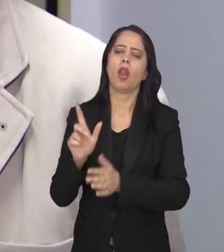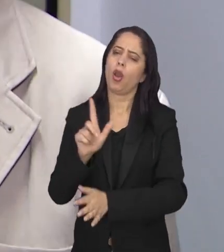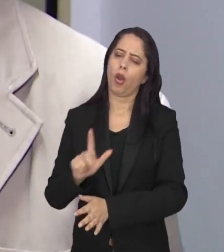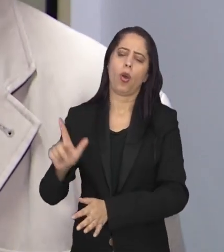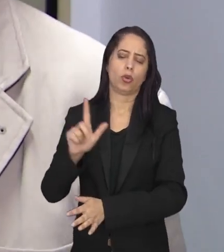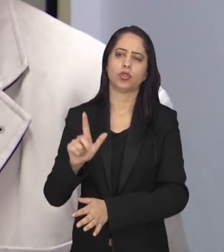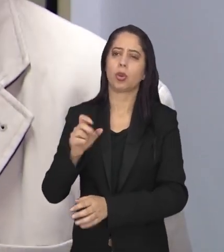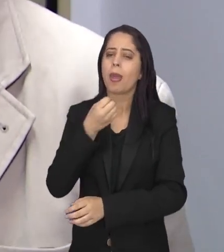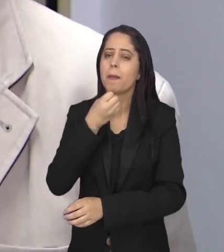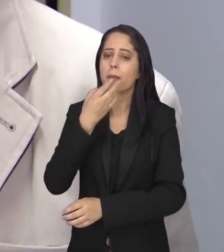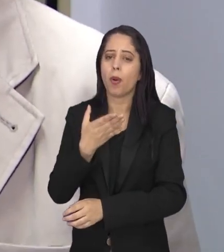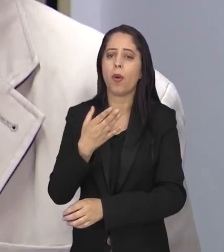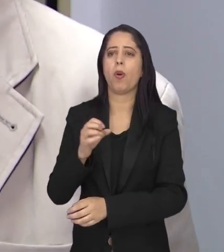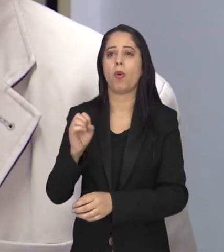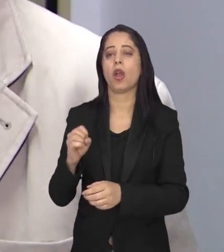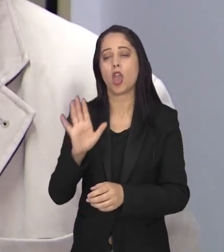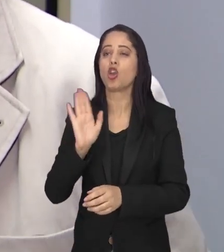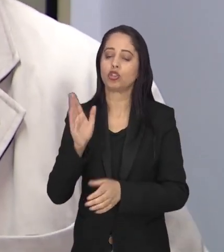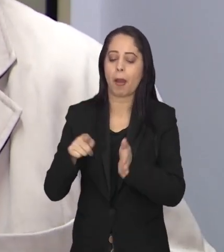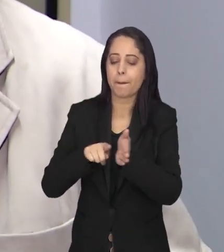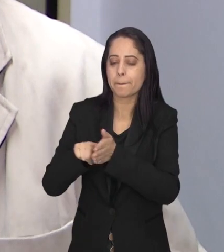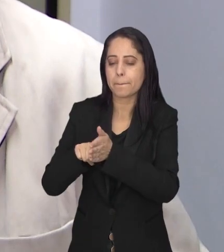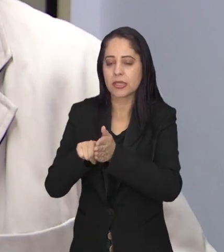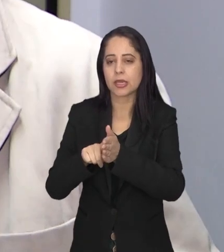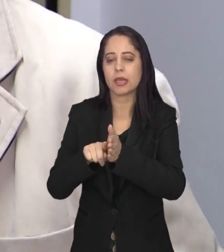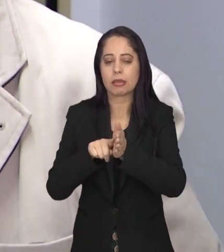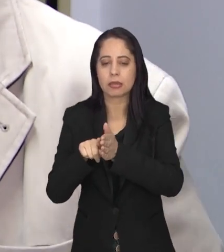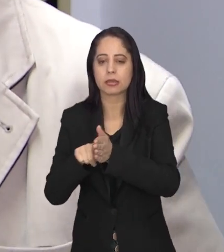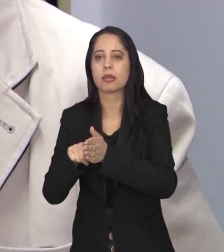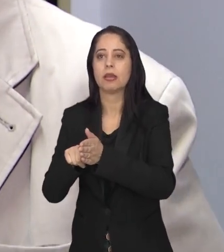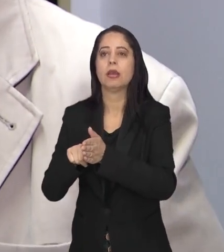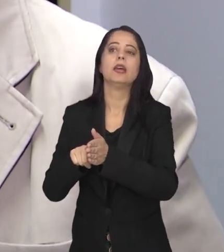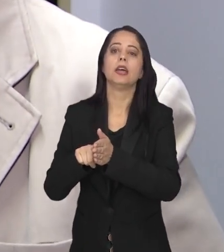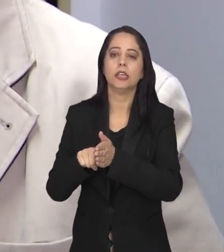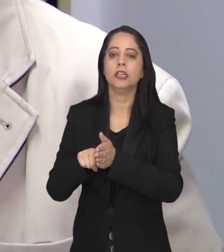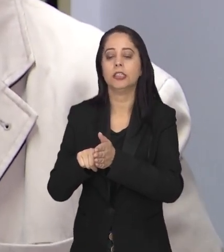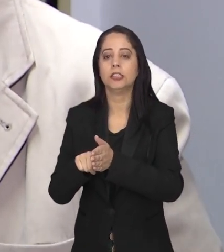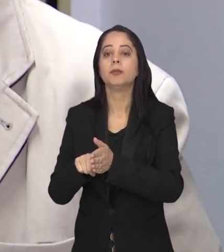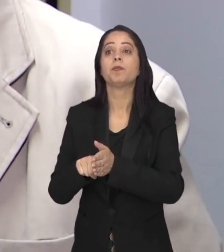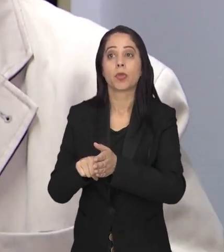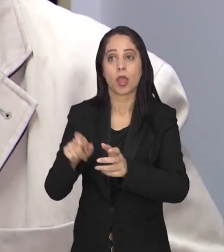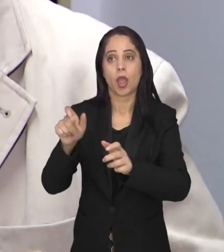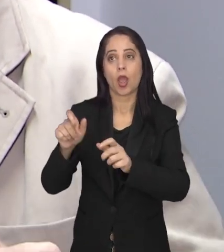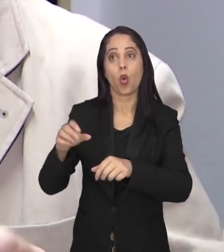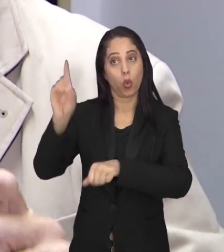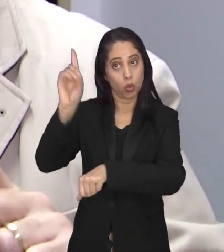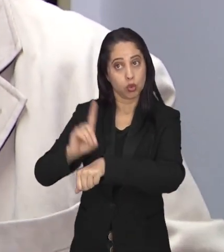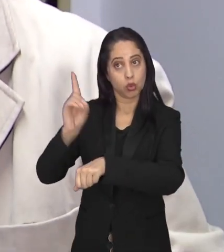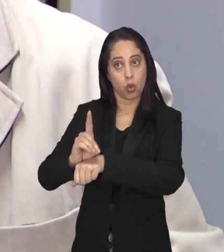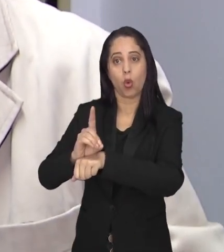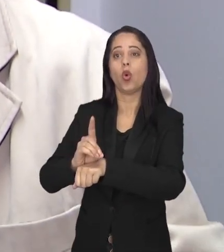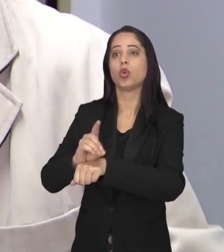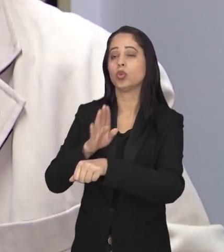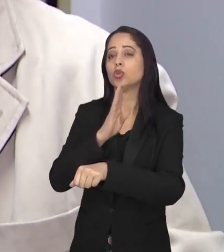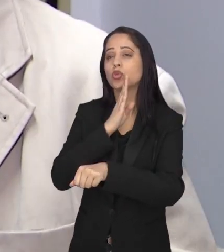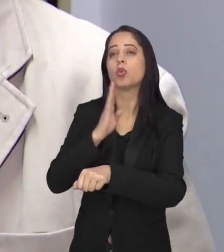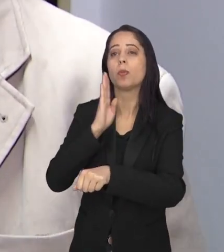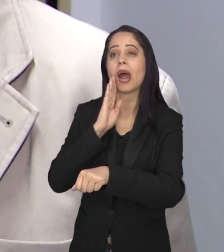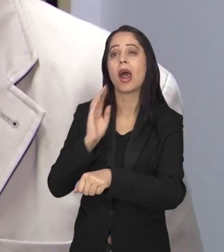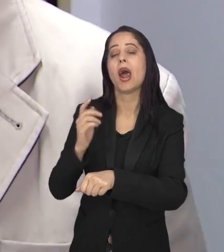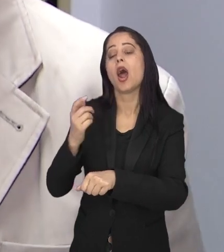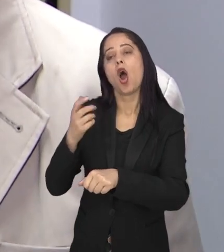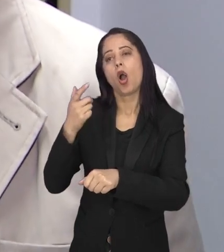dentro desse projeto é de pessoas da terceira idade que não conseguem acessar os cardápios